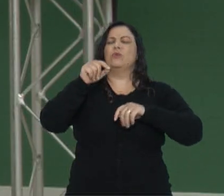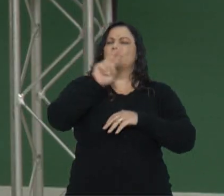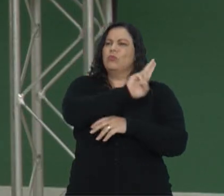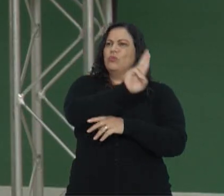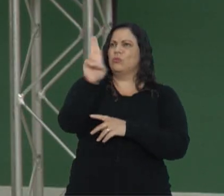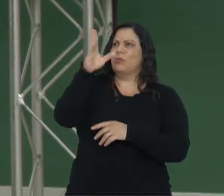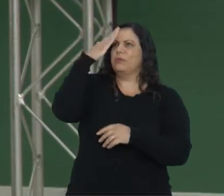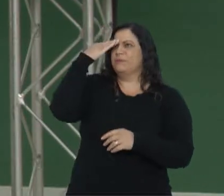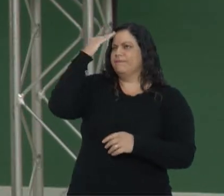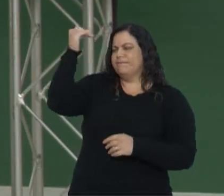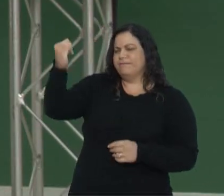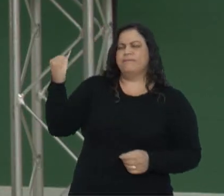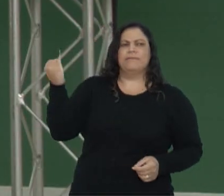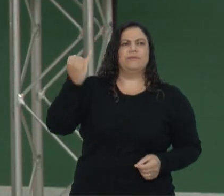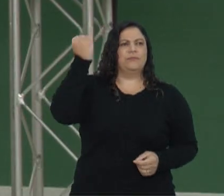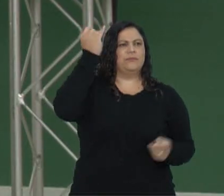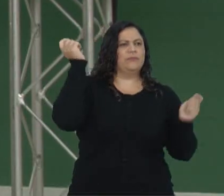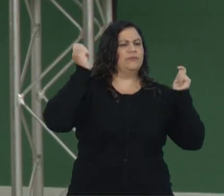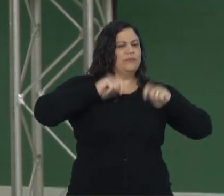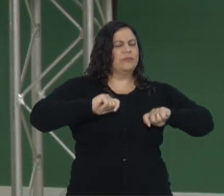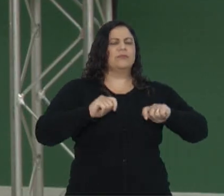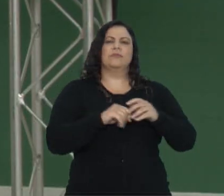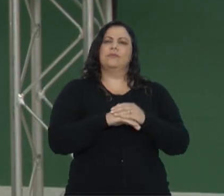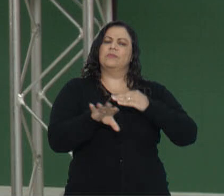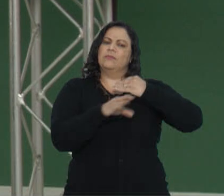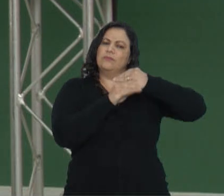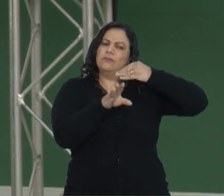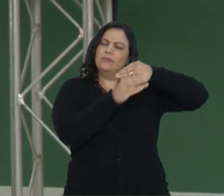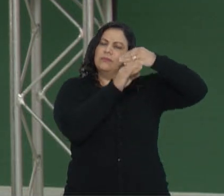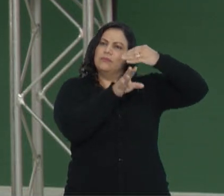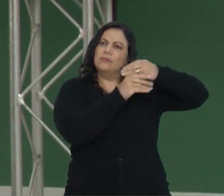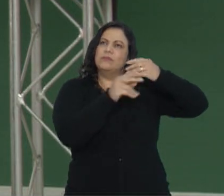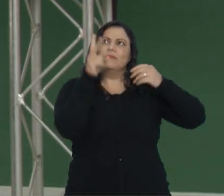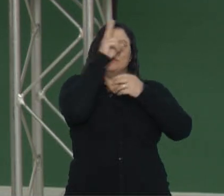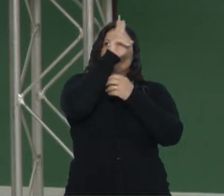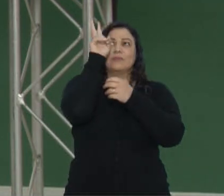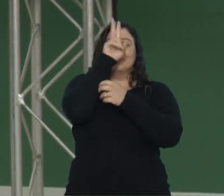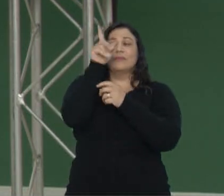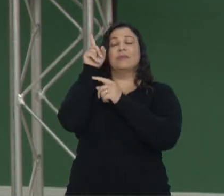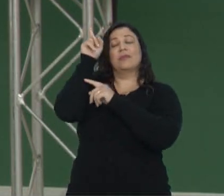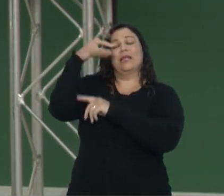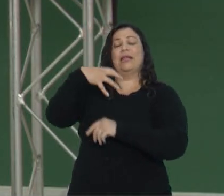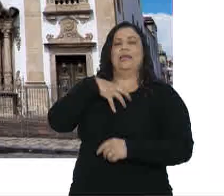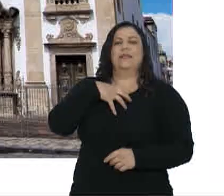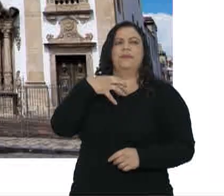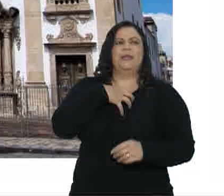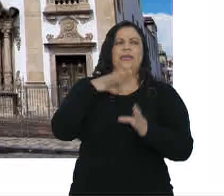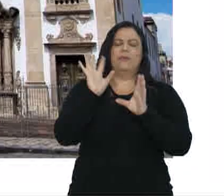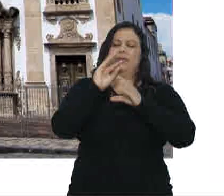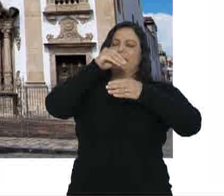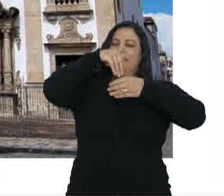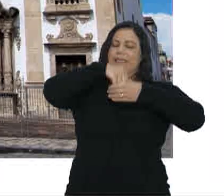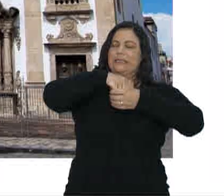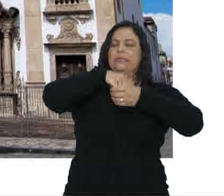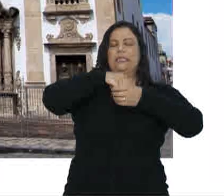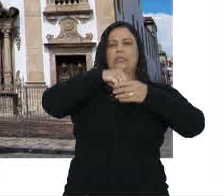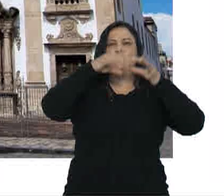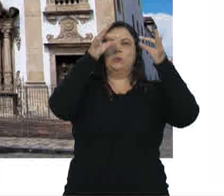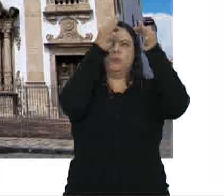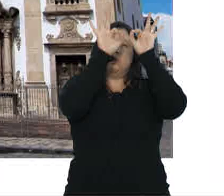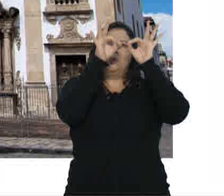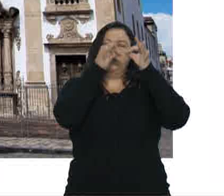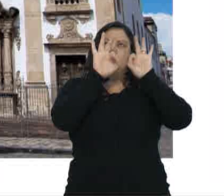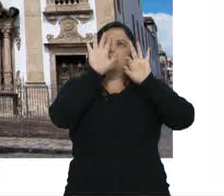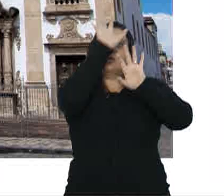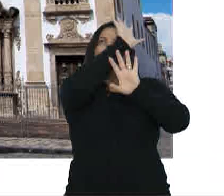olha a composição, ainda lembra um pouco daquelas da Bahia, né? Mas olha dentro como é que é a parte do